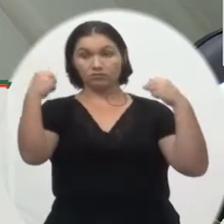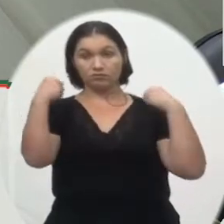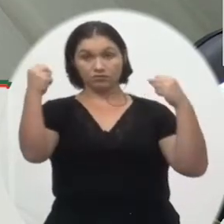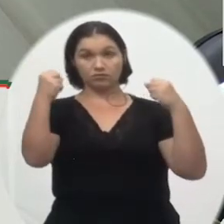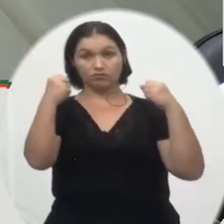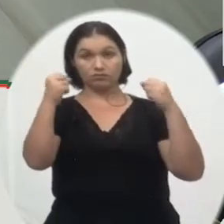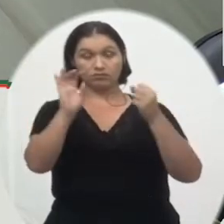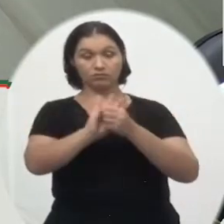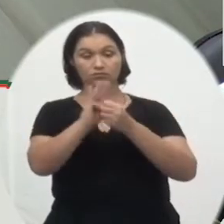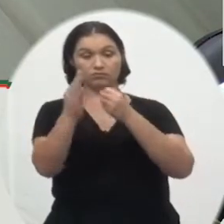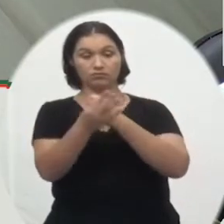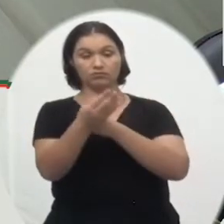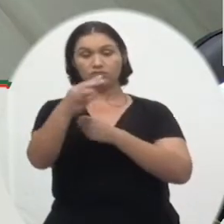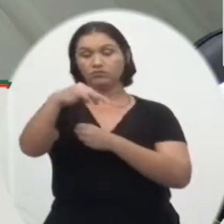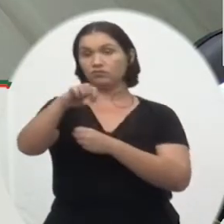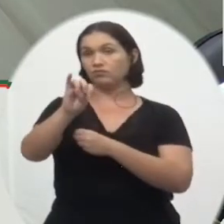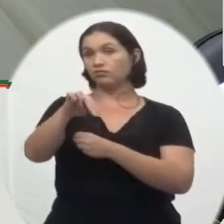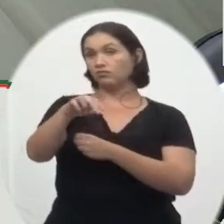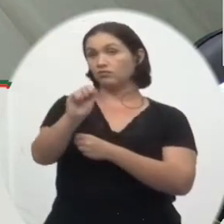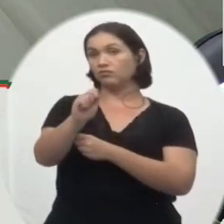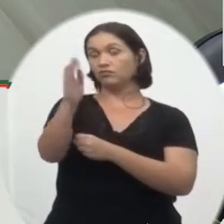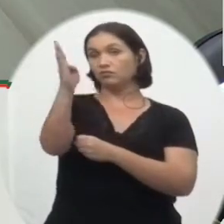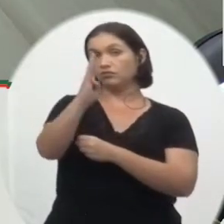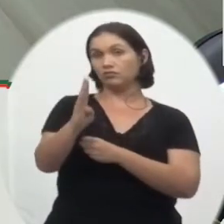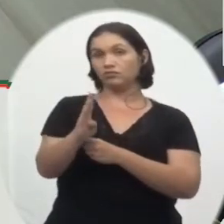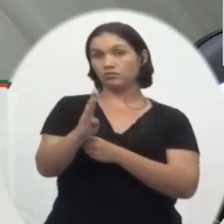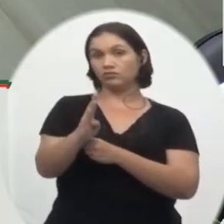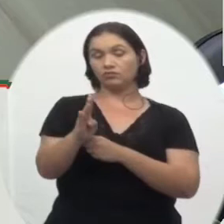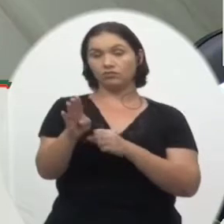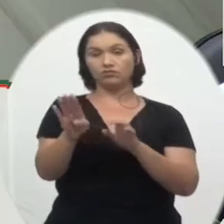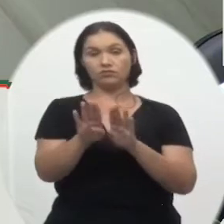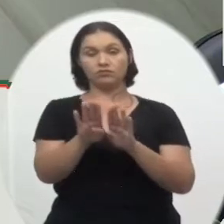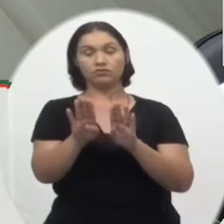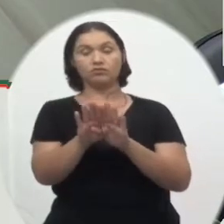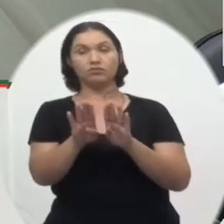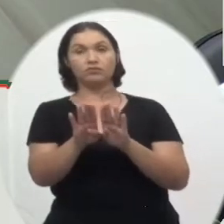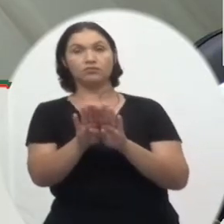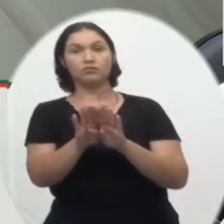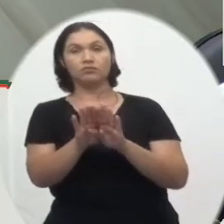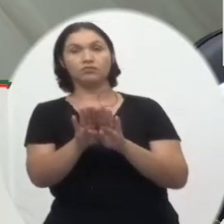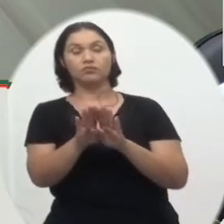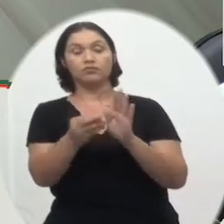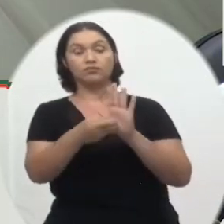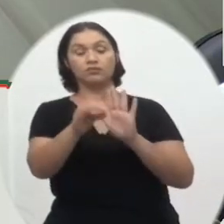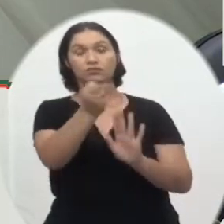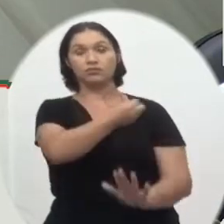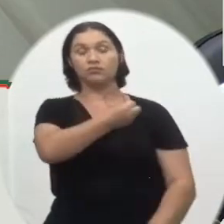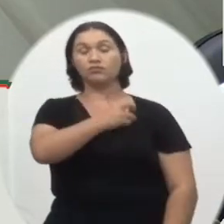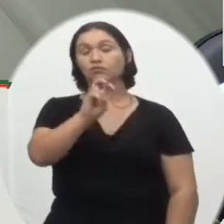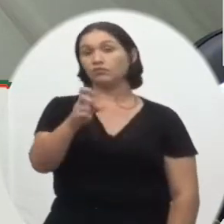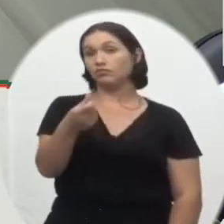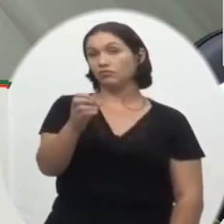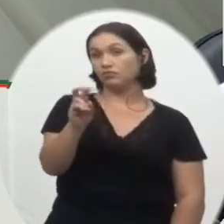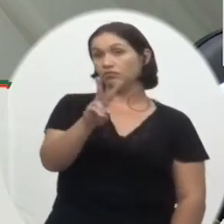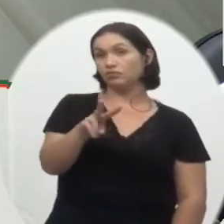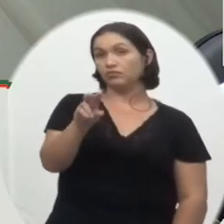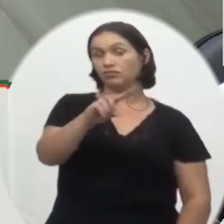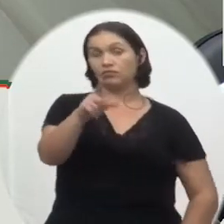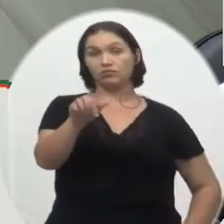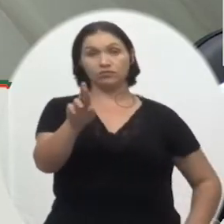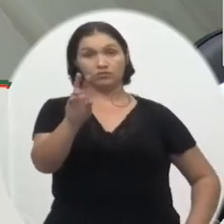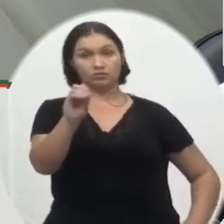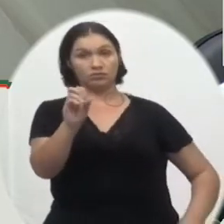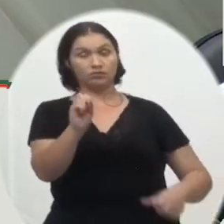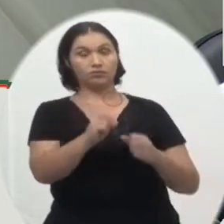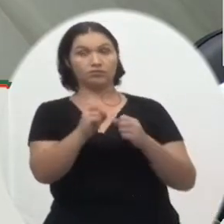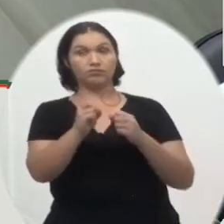Brasil, juntamente com a revisão da drenagem pluvial. Indicação número 560/2019, de autoria do vereador Zairo